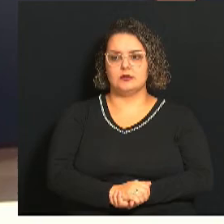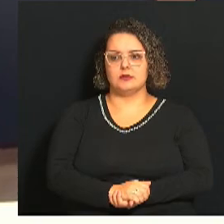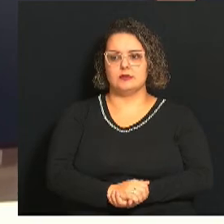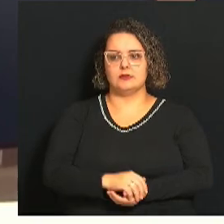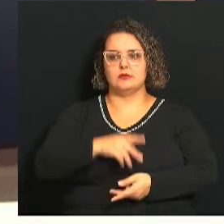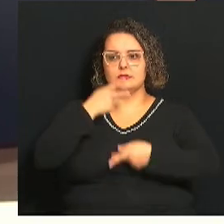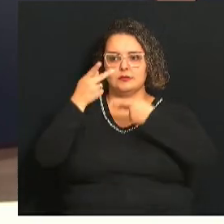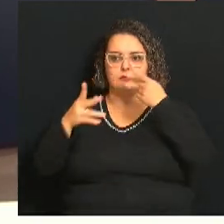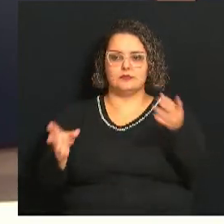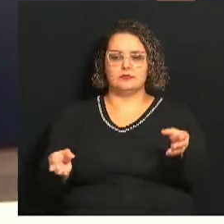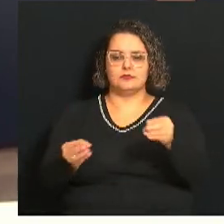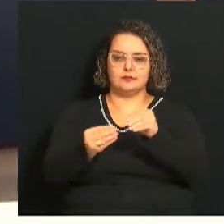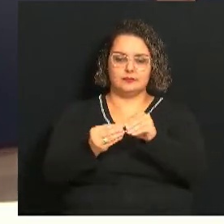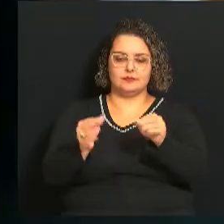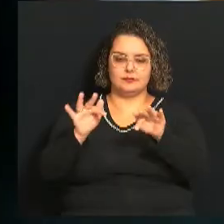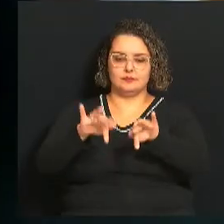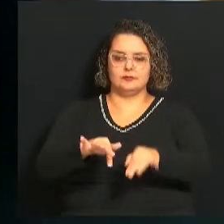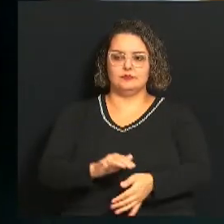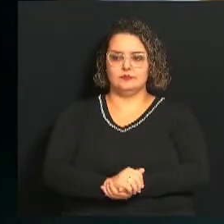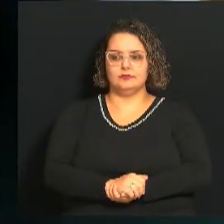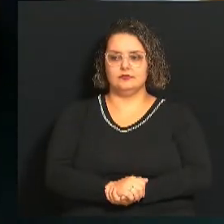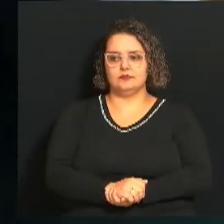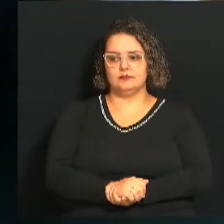considerações finais.